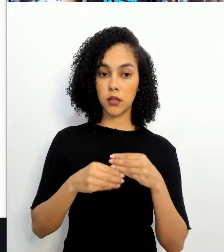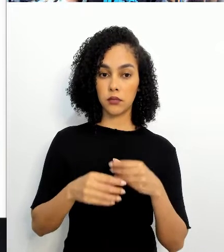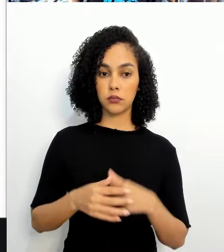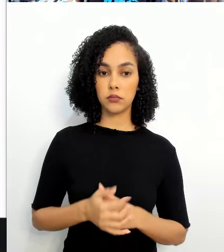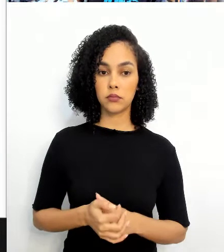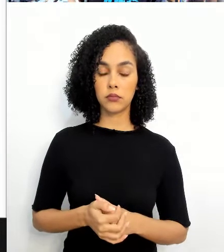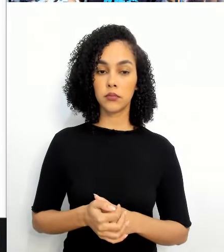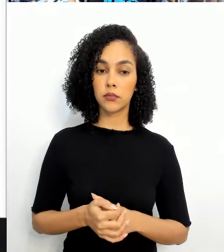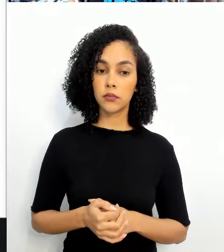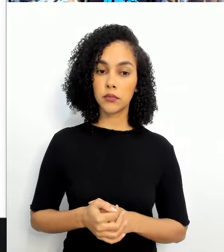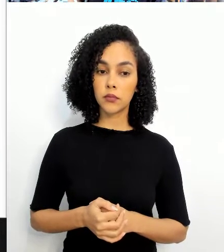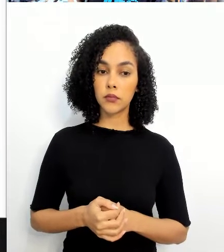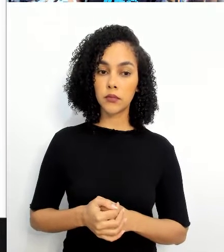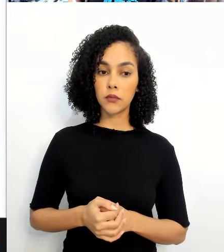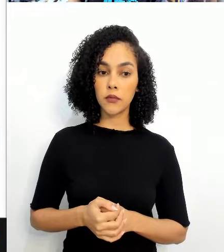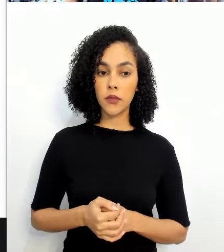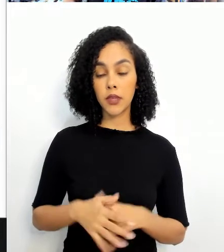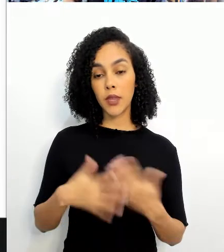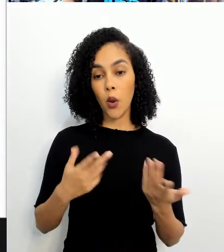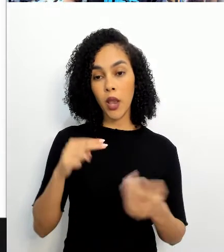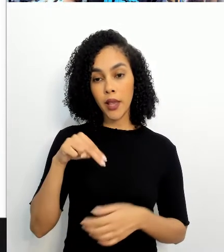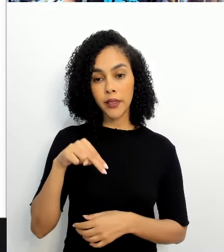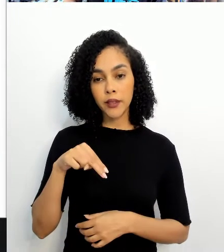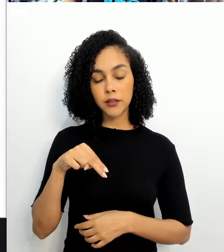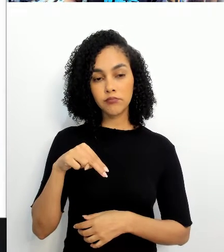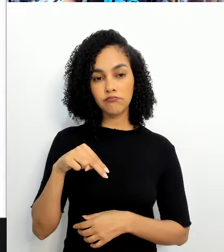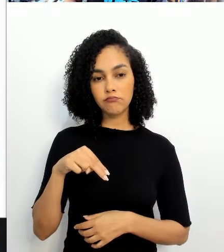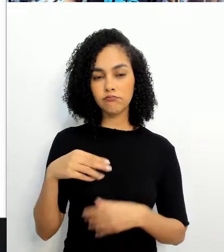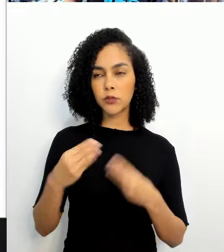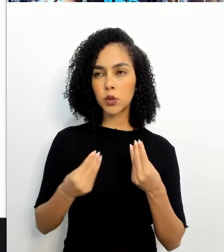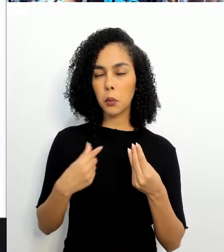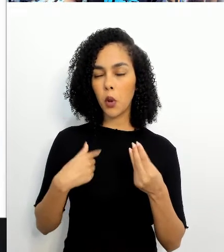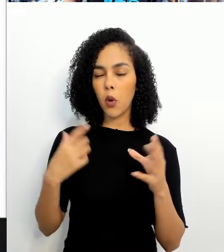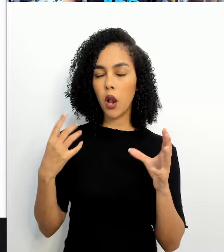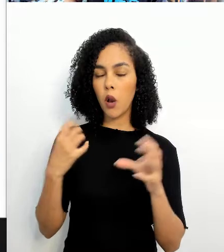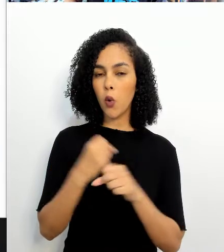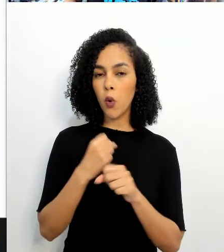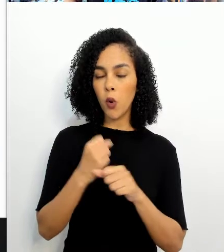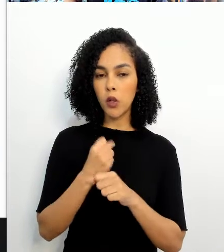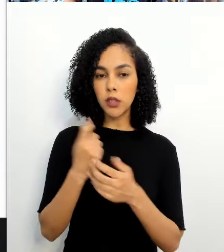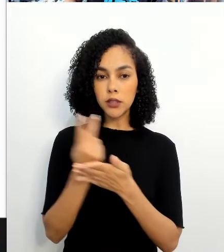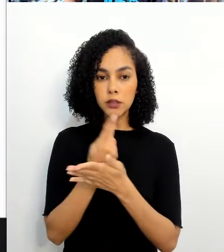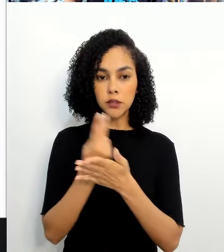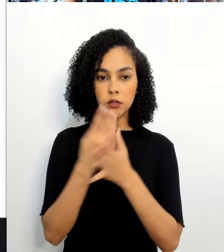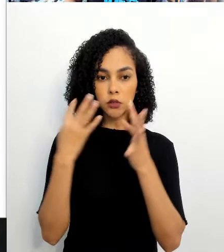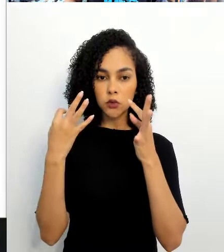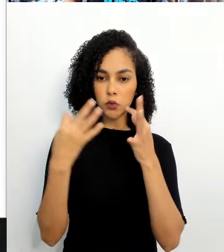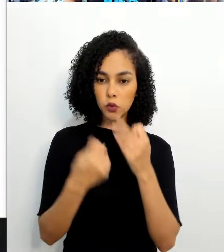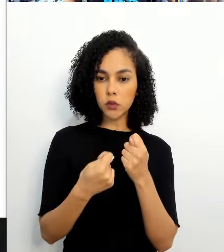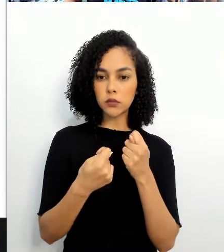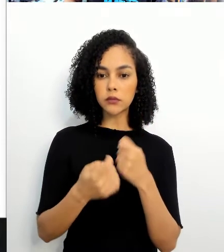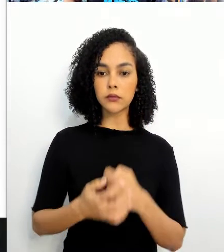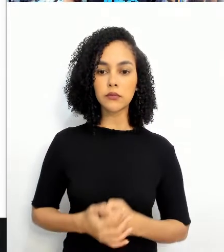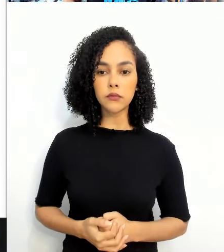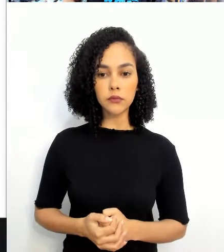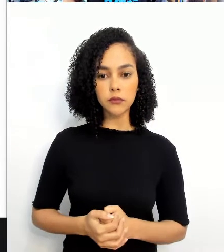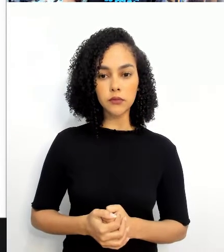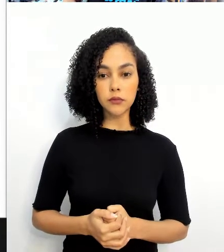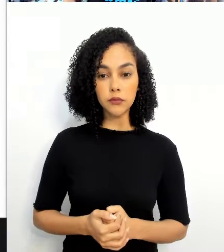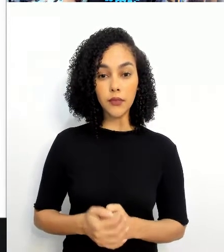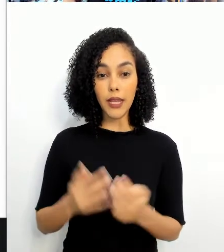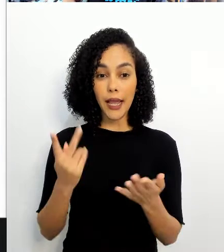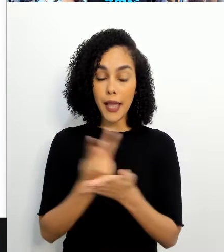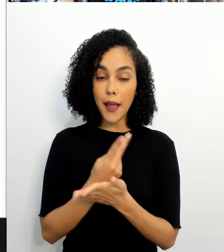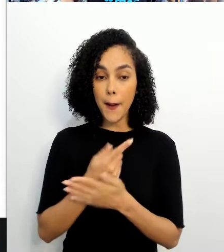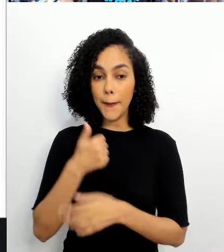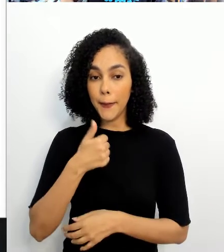é errar todos. E agora são N dardos. Como é que eu calculo a probabilidade de errar todos? Você vai errar o primeiro, errar o segundo, errar